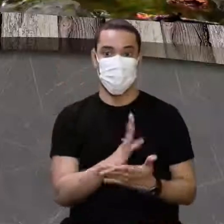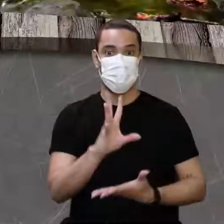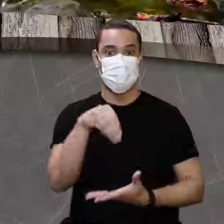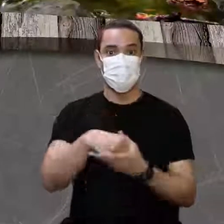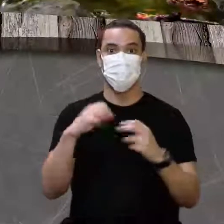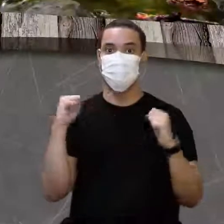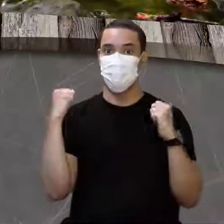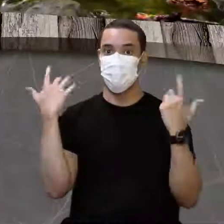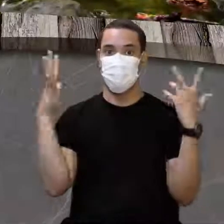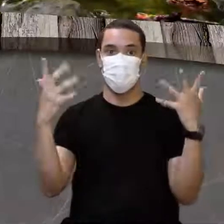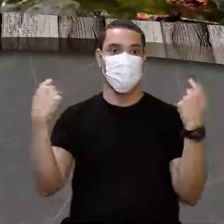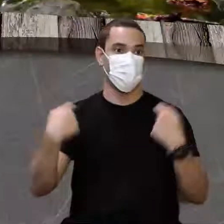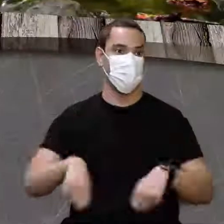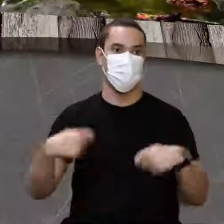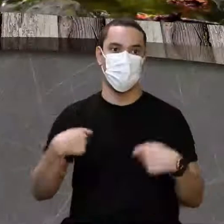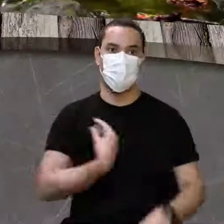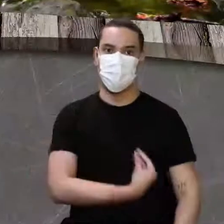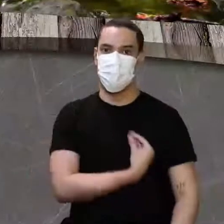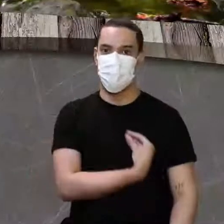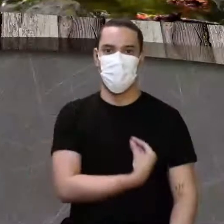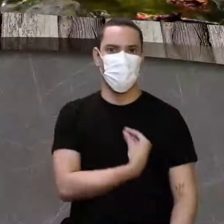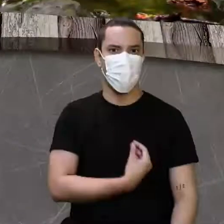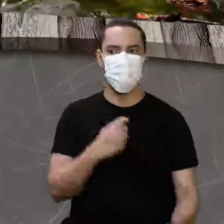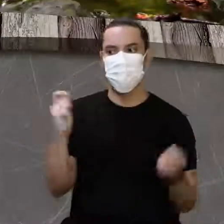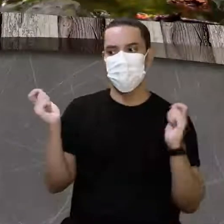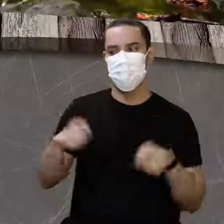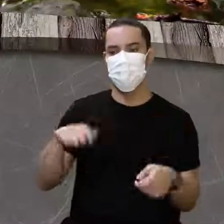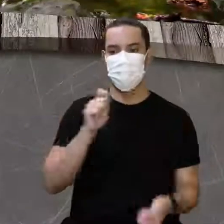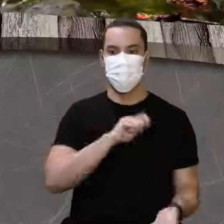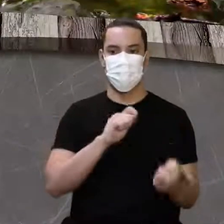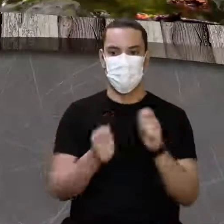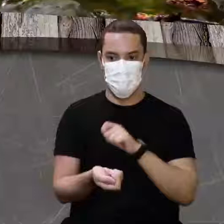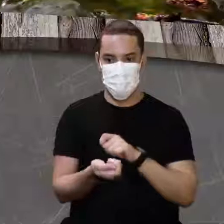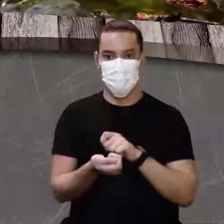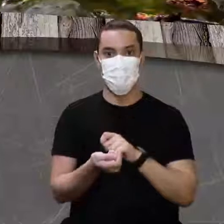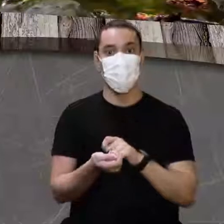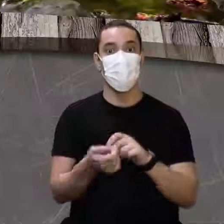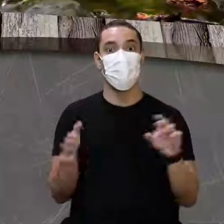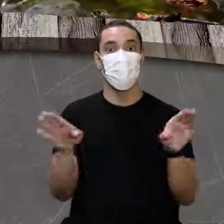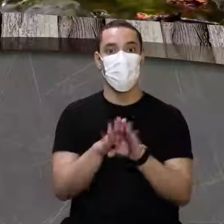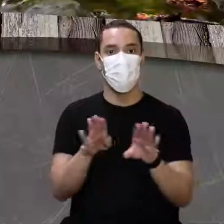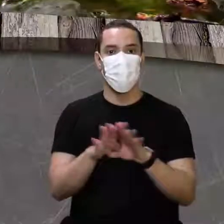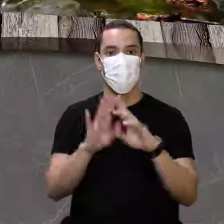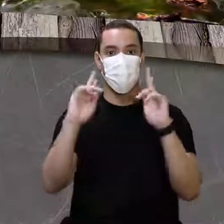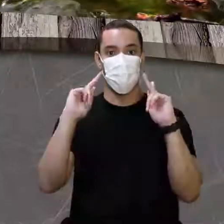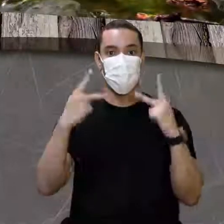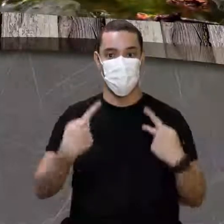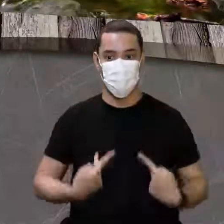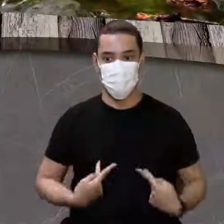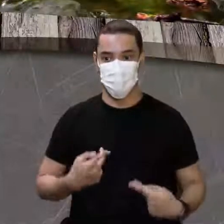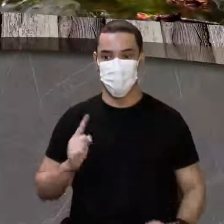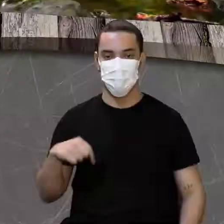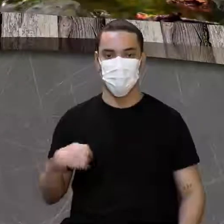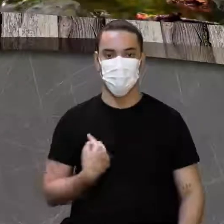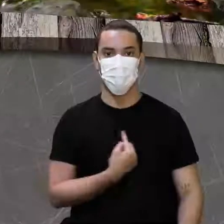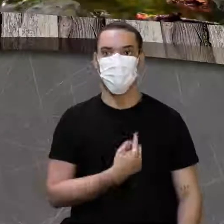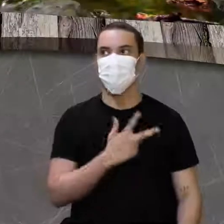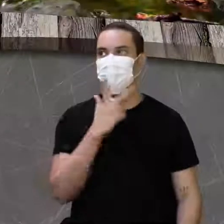tudo. Tá? Aí a gente tem aquela situação na espécie humana. Nós somos